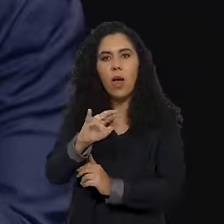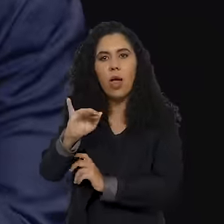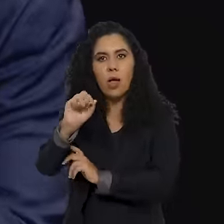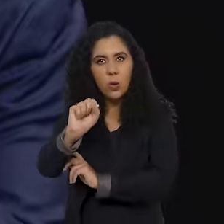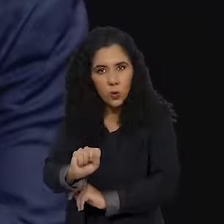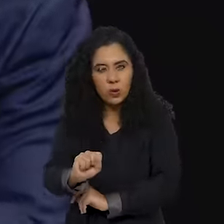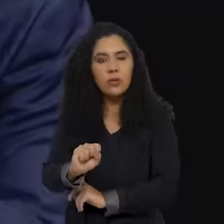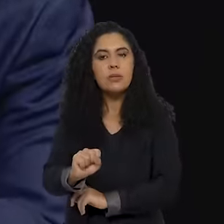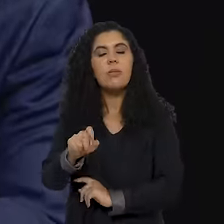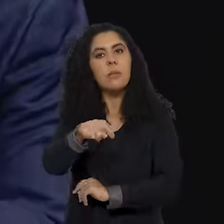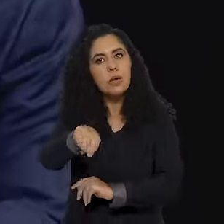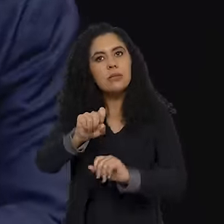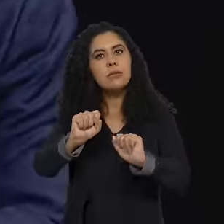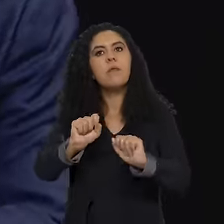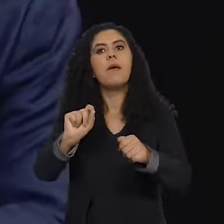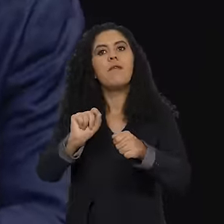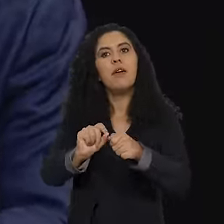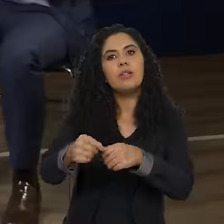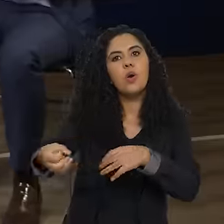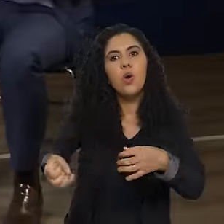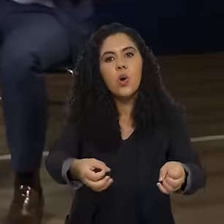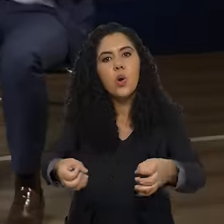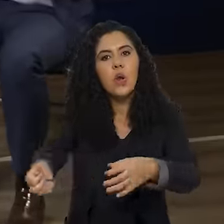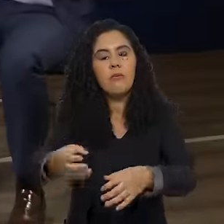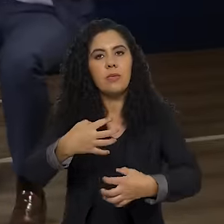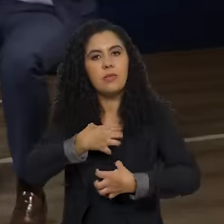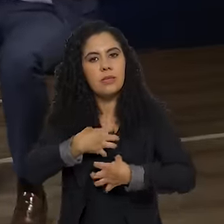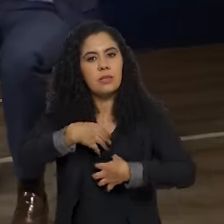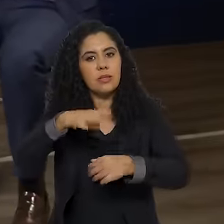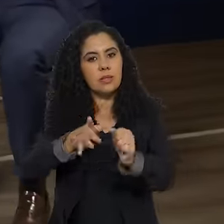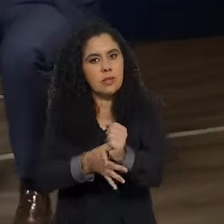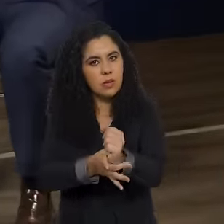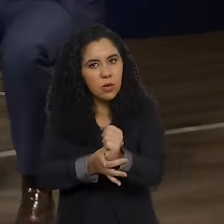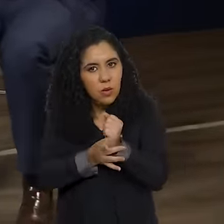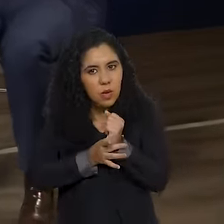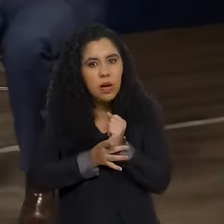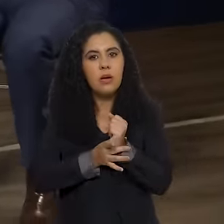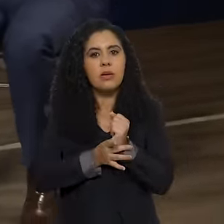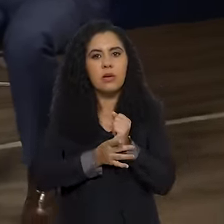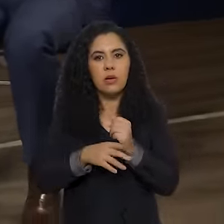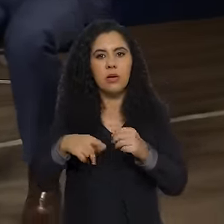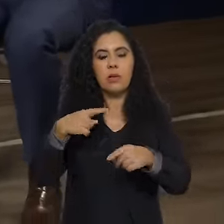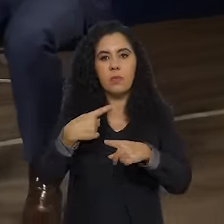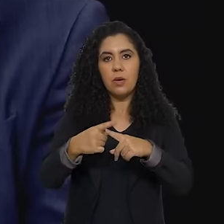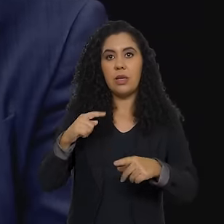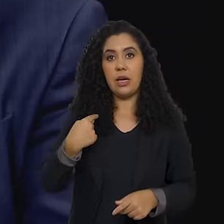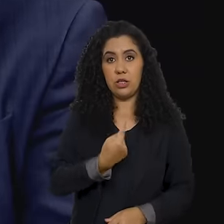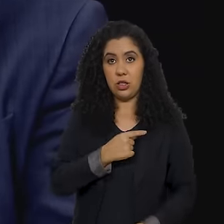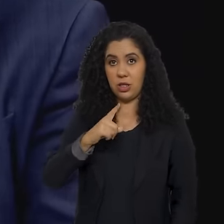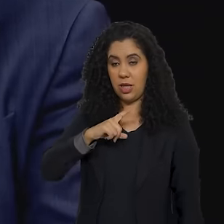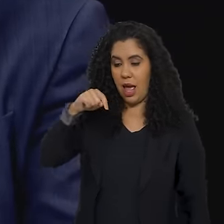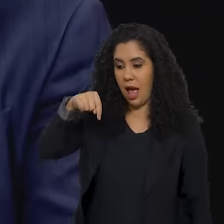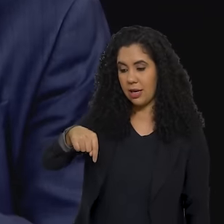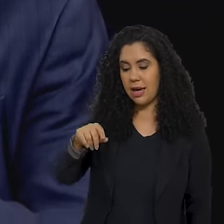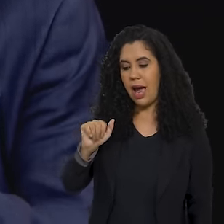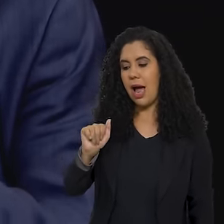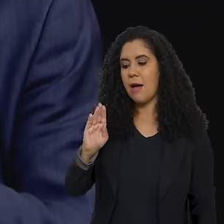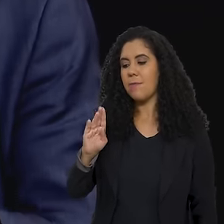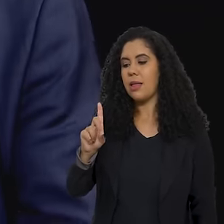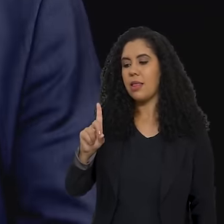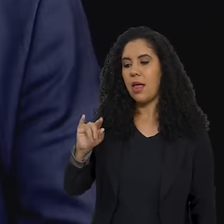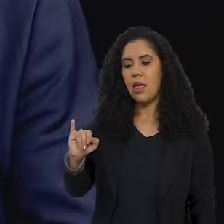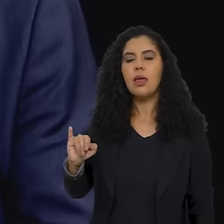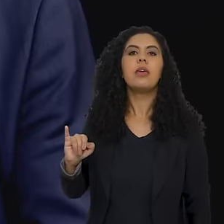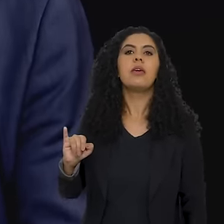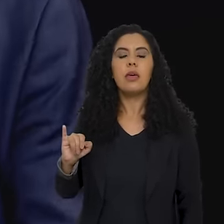Correios possam também apostar em inovação. Com mais segurança. Com mais segurança. Porque a gente tem aqui na ABDI,